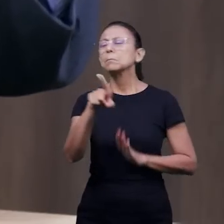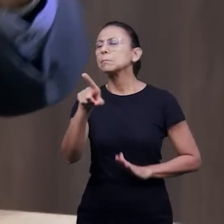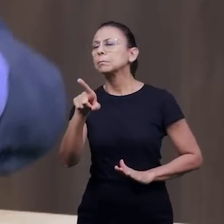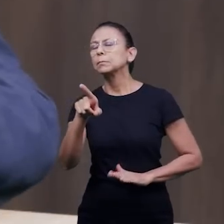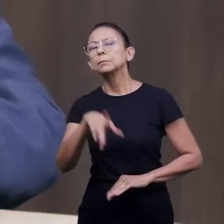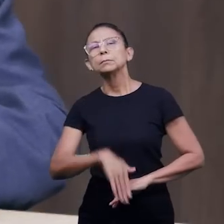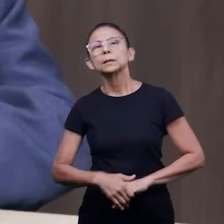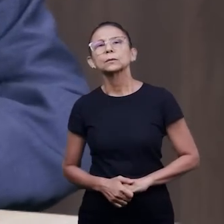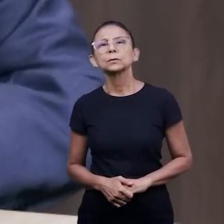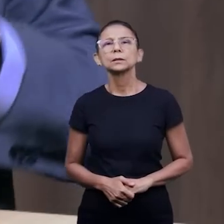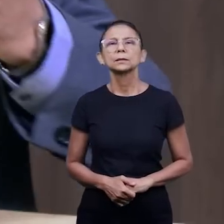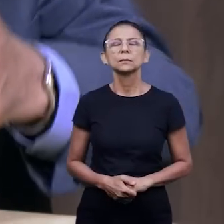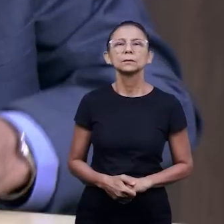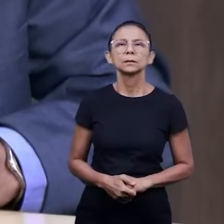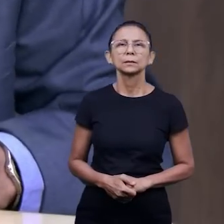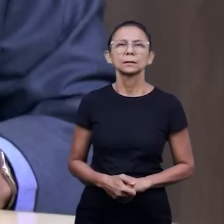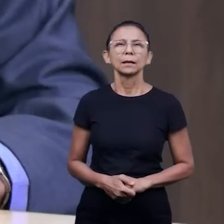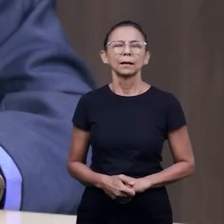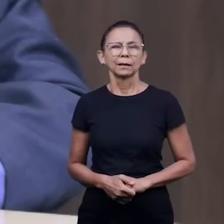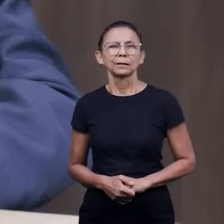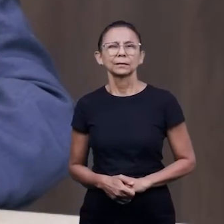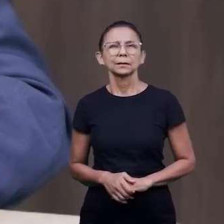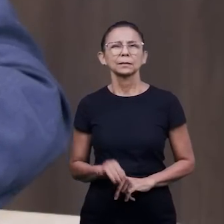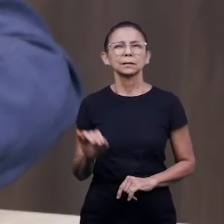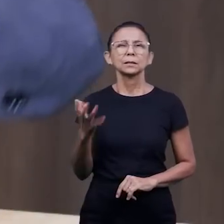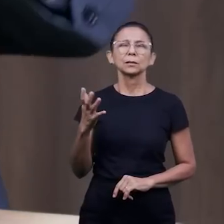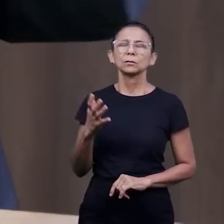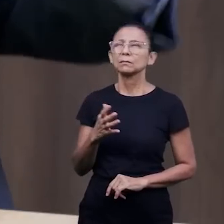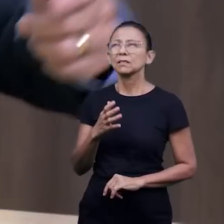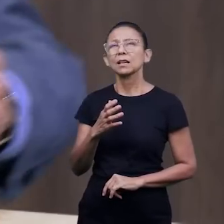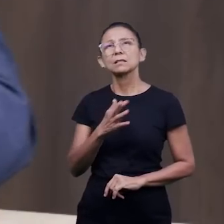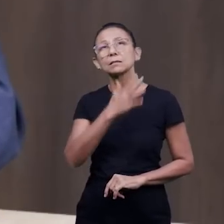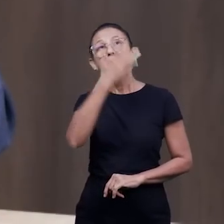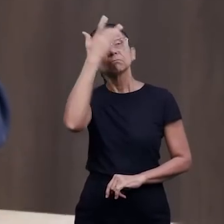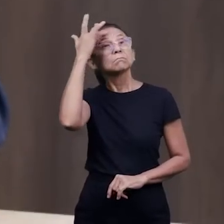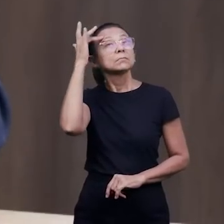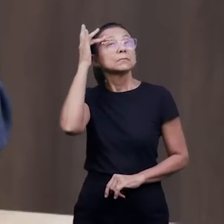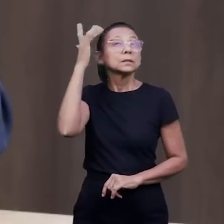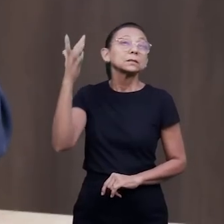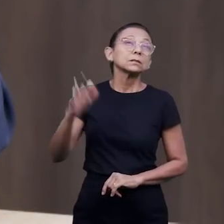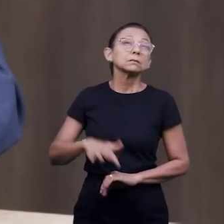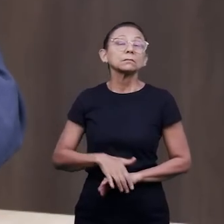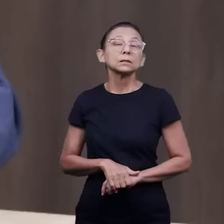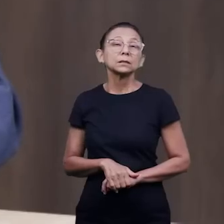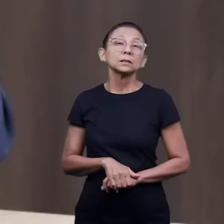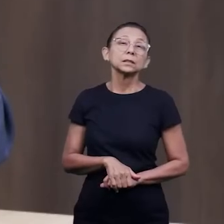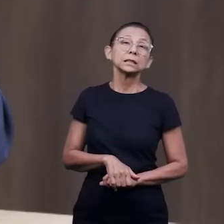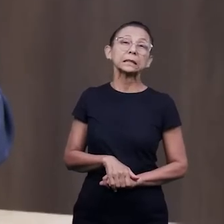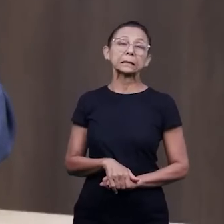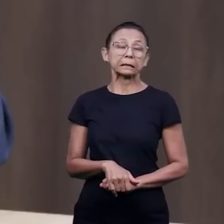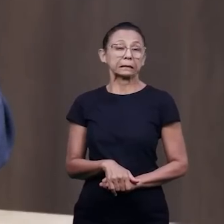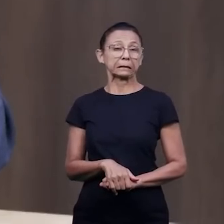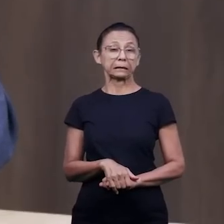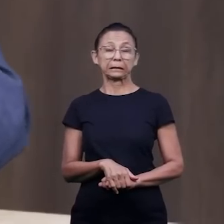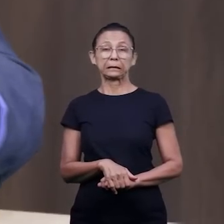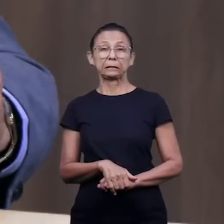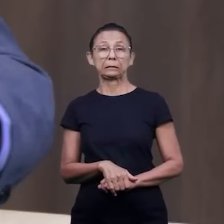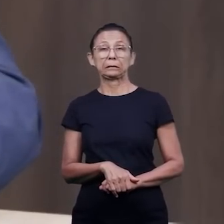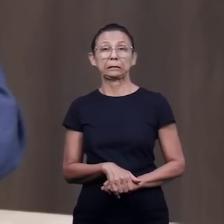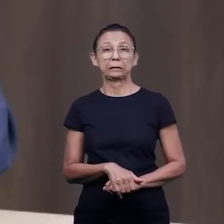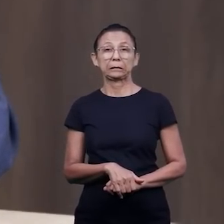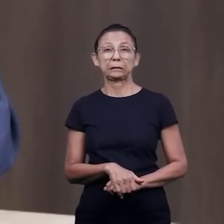palavra, ou às vezes o diácono que está ali olhando, observando o desenrolar do culto, o que está acontecendo. Você observa